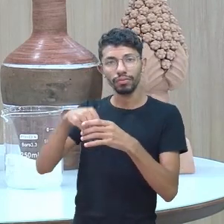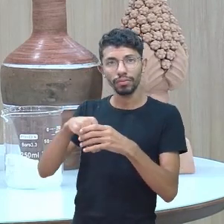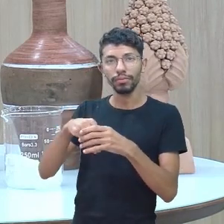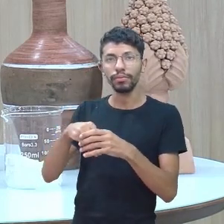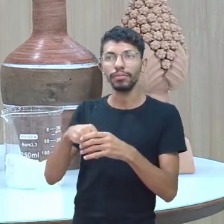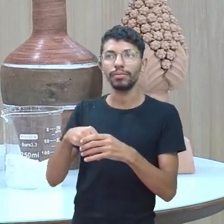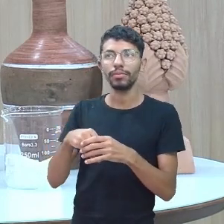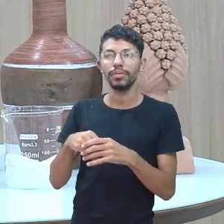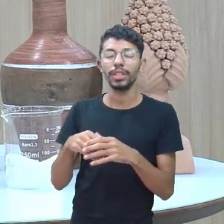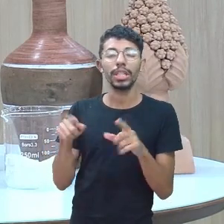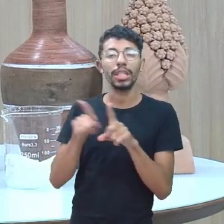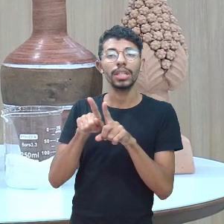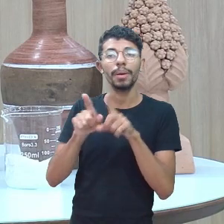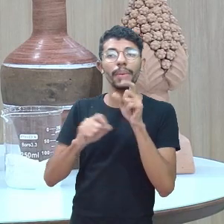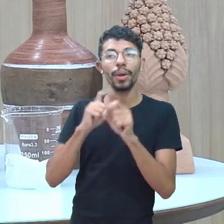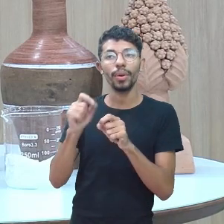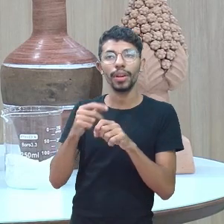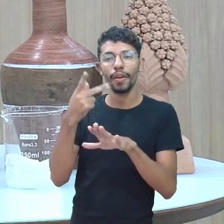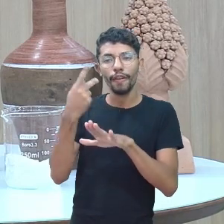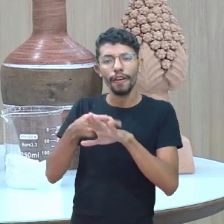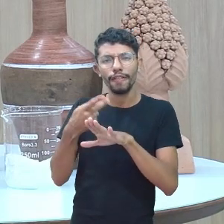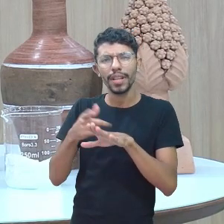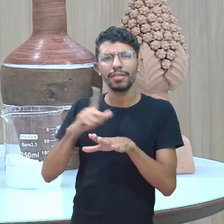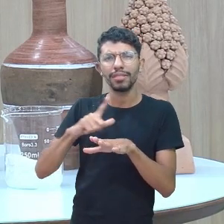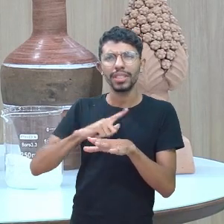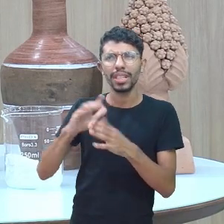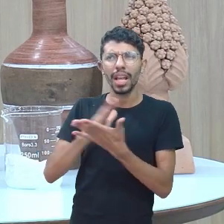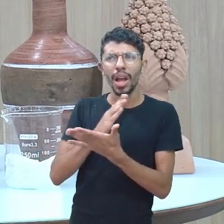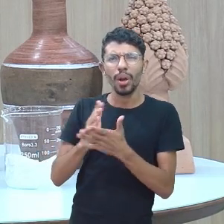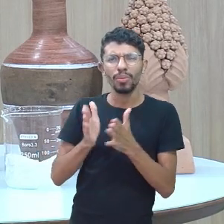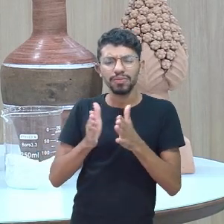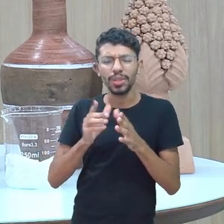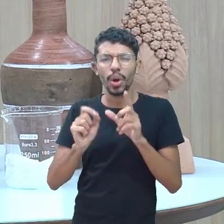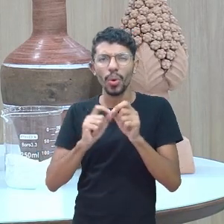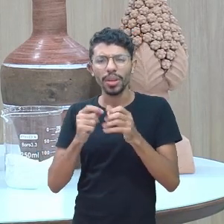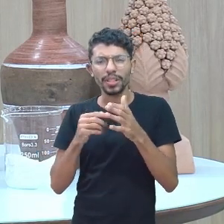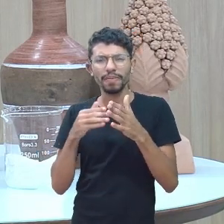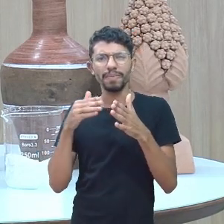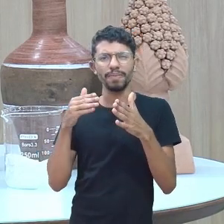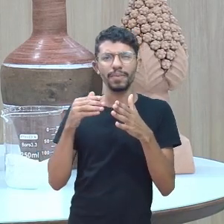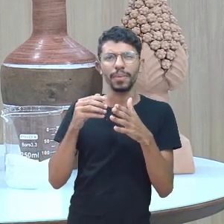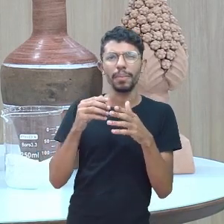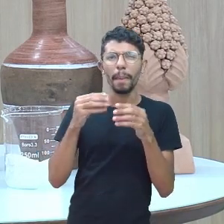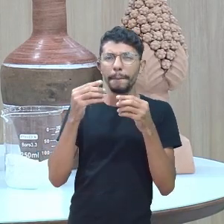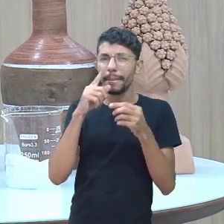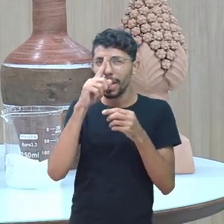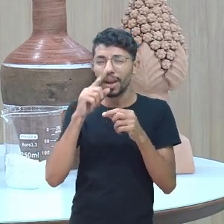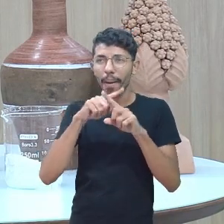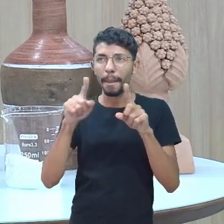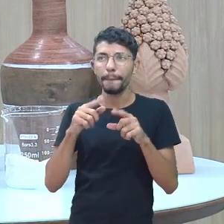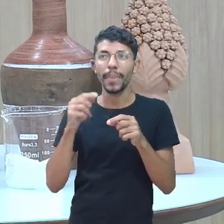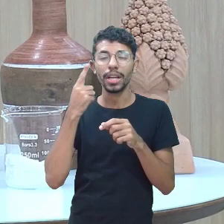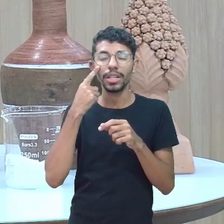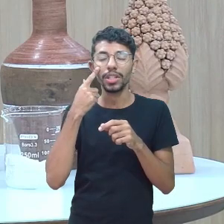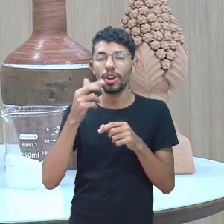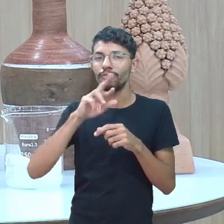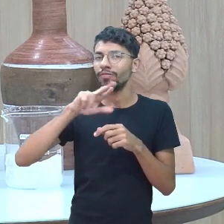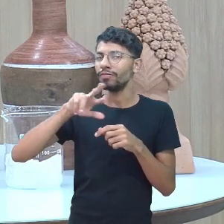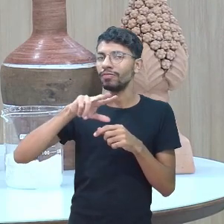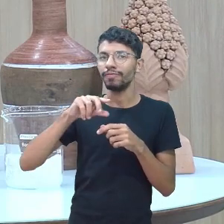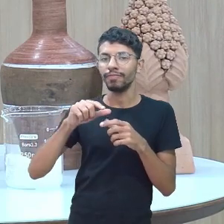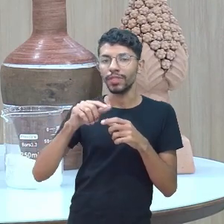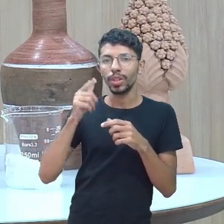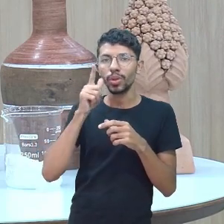esse vidro aqui, ele, mesmo tendo algumas partes bem pontiagudas, eles não vão sair, porque a garrafa PET é resistente e